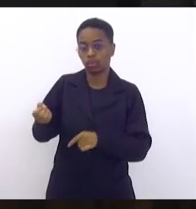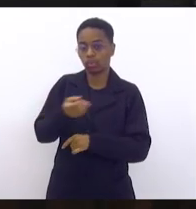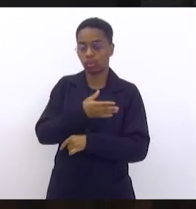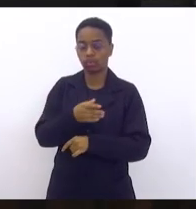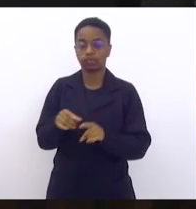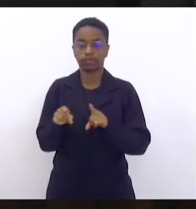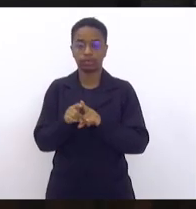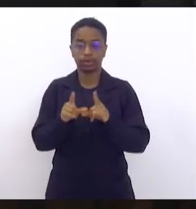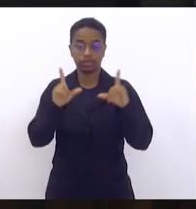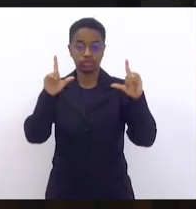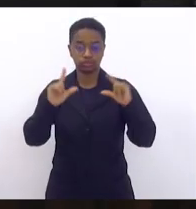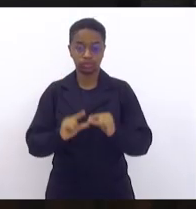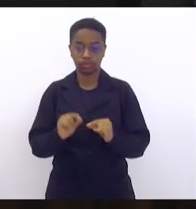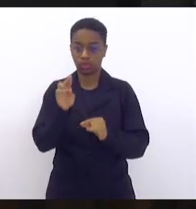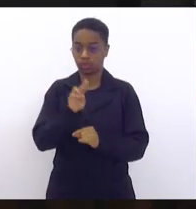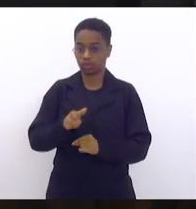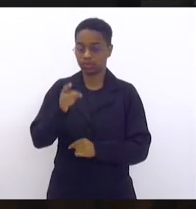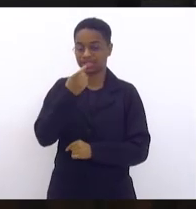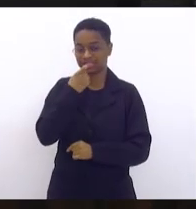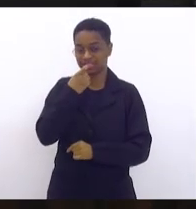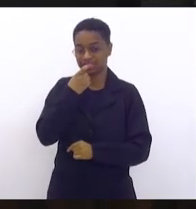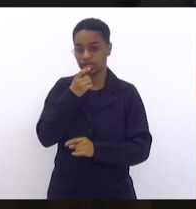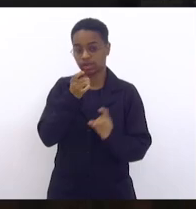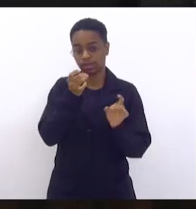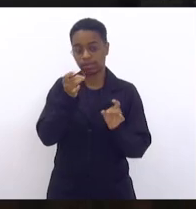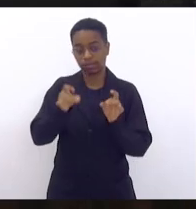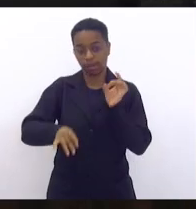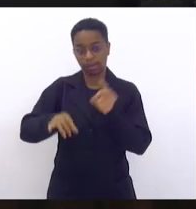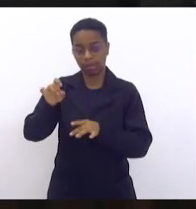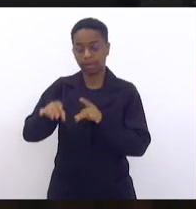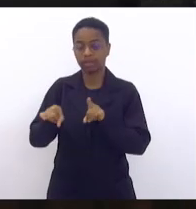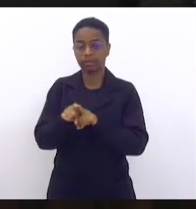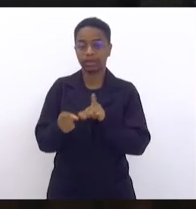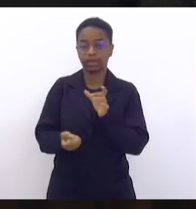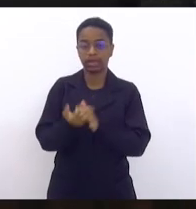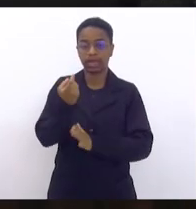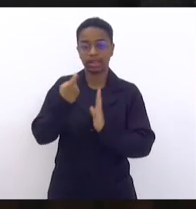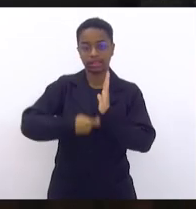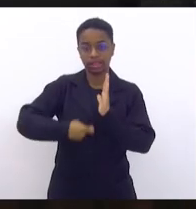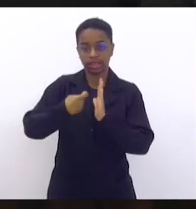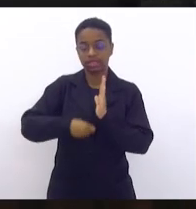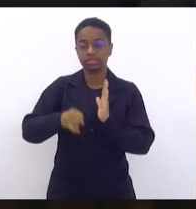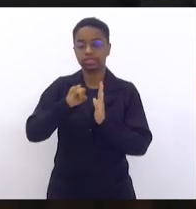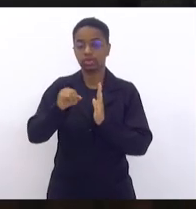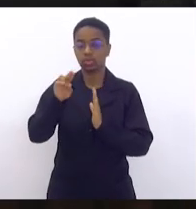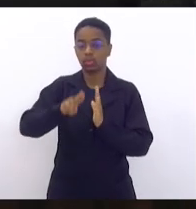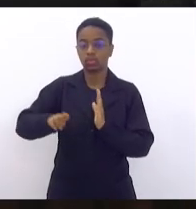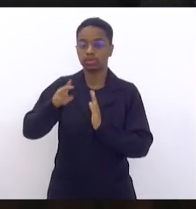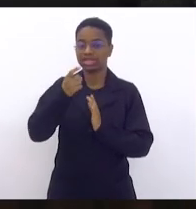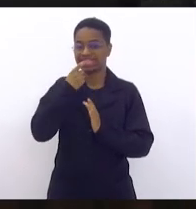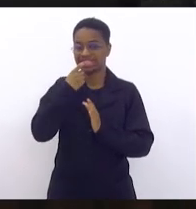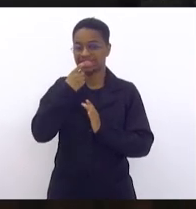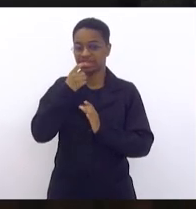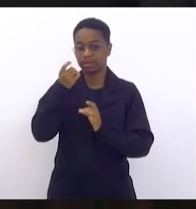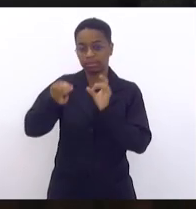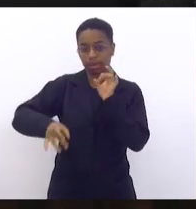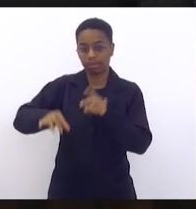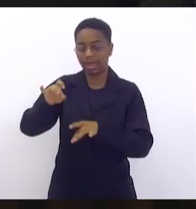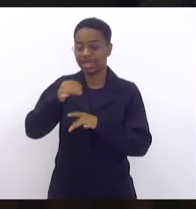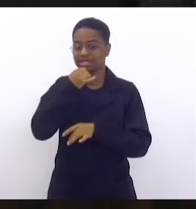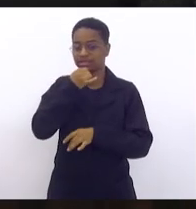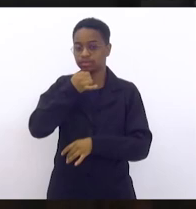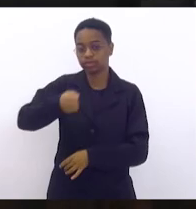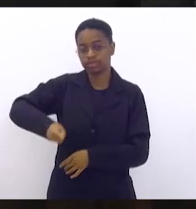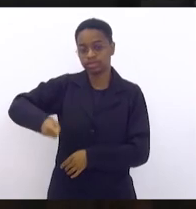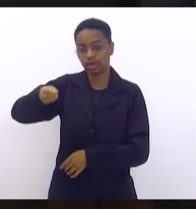plástico descartáveis implementar proibições ou taxas sobre plásticos descartáveis como sacolas plásticas